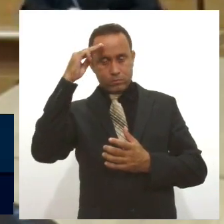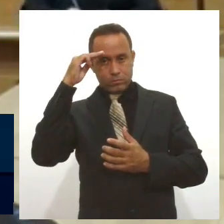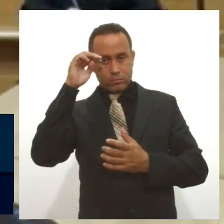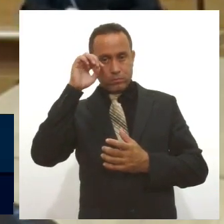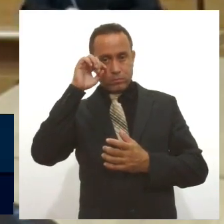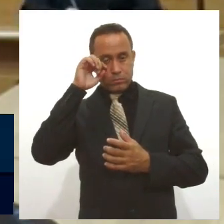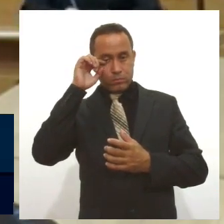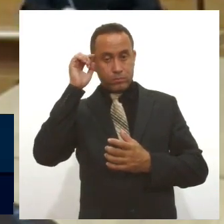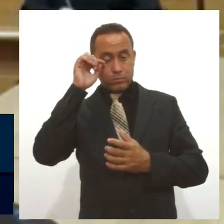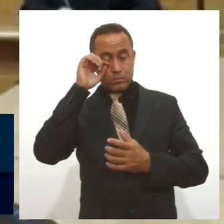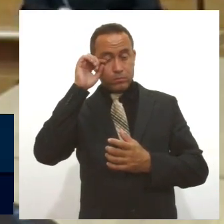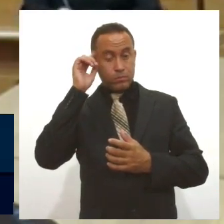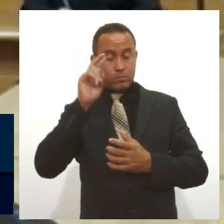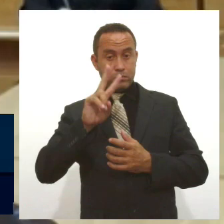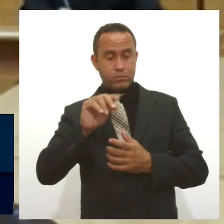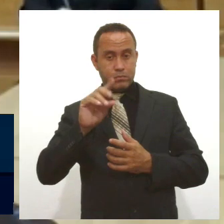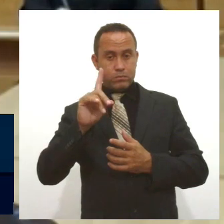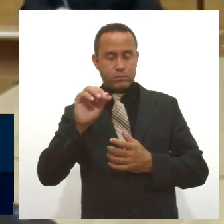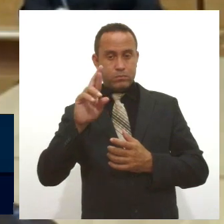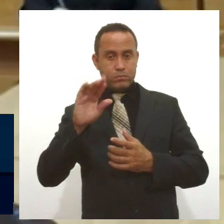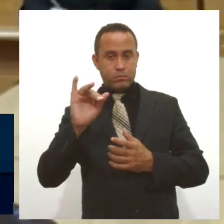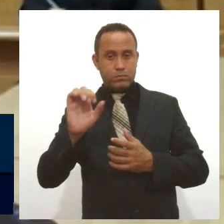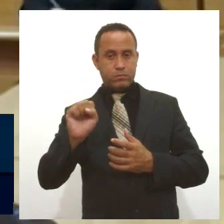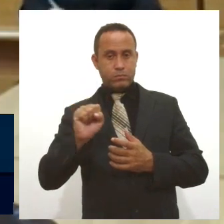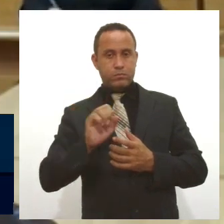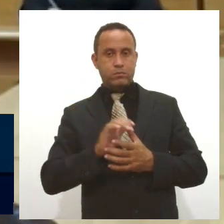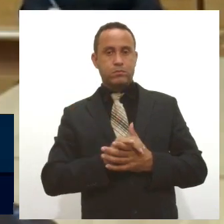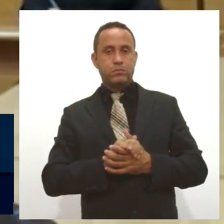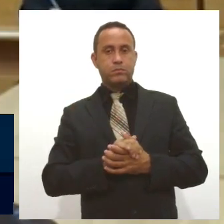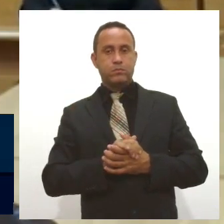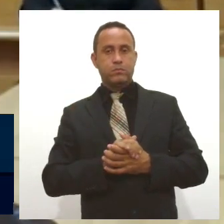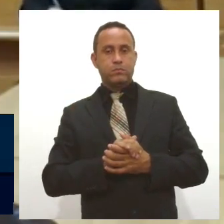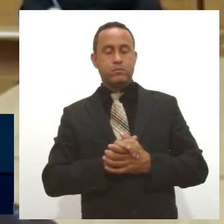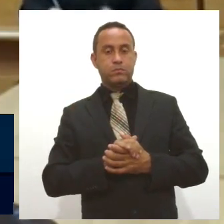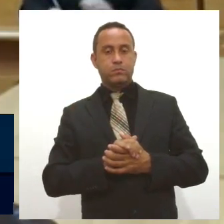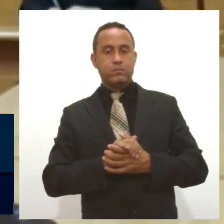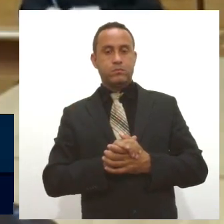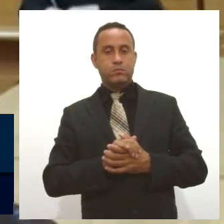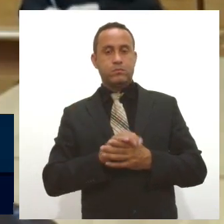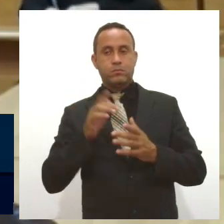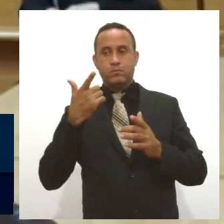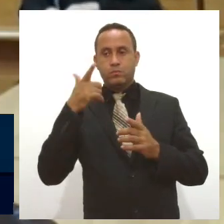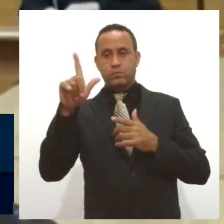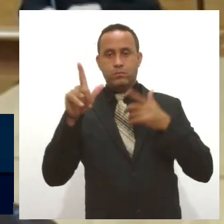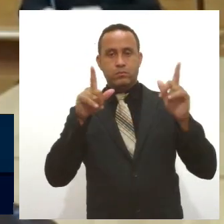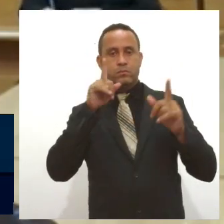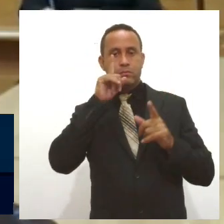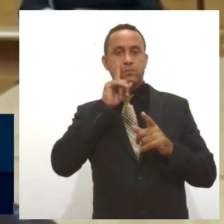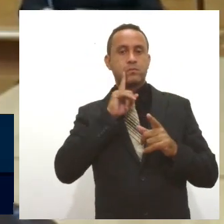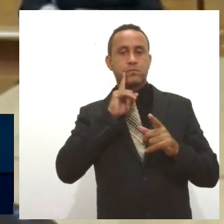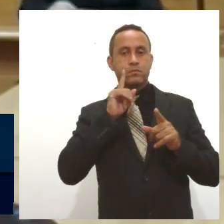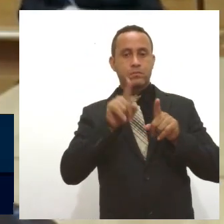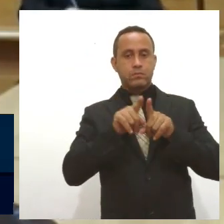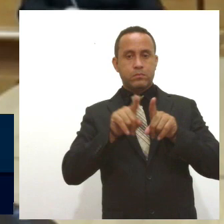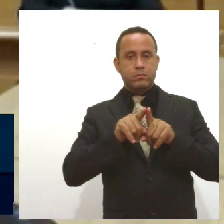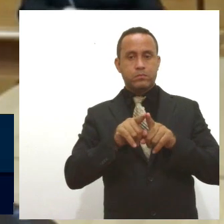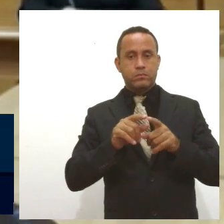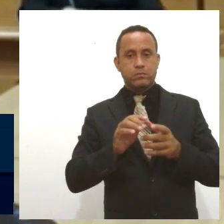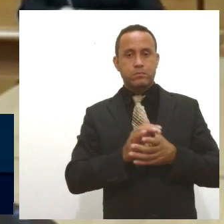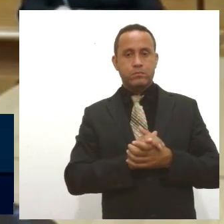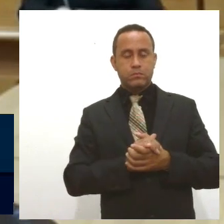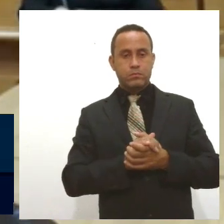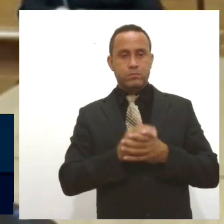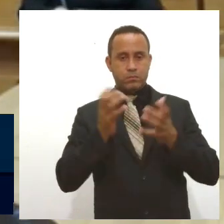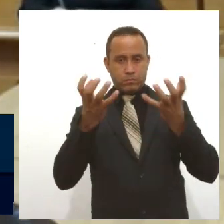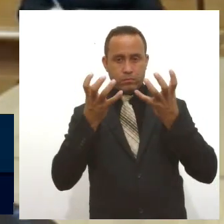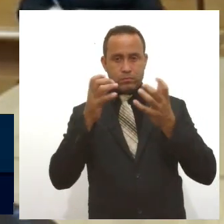Valadares, Tales de Valmir, Vanderval Marinho, Zezinho Guimarães e Zezinho Sobral.